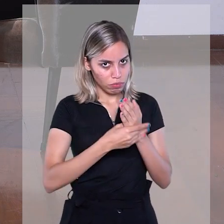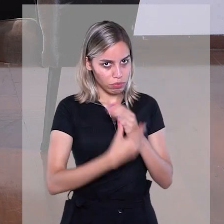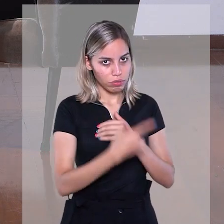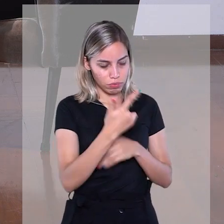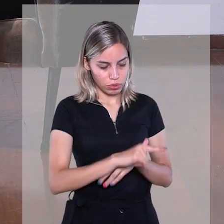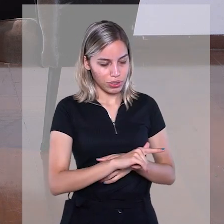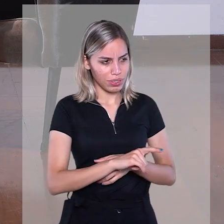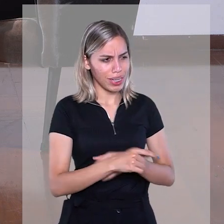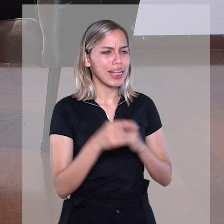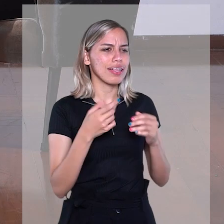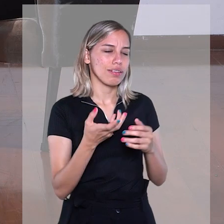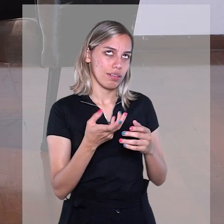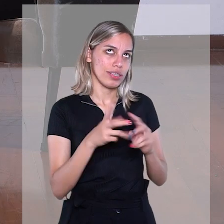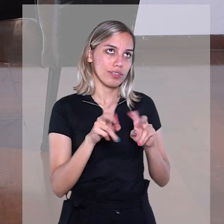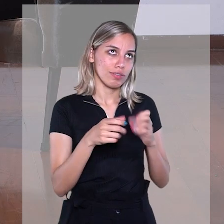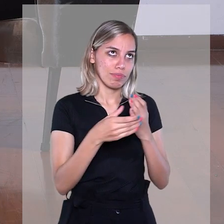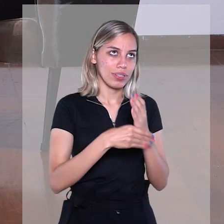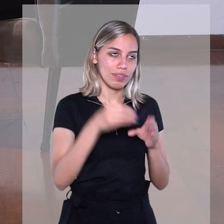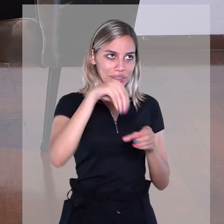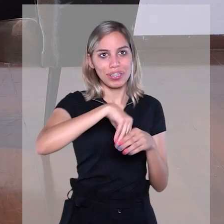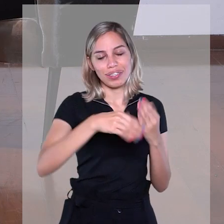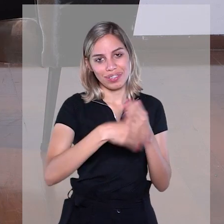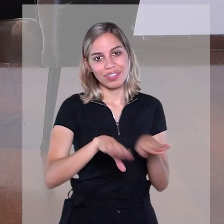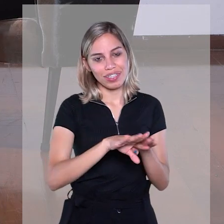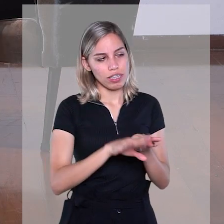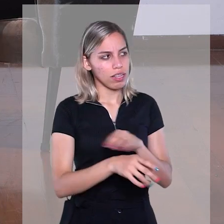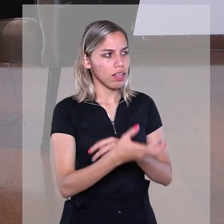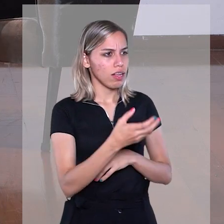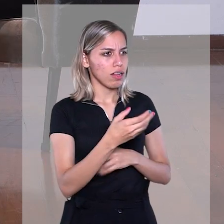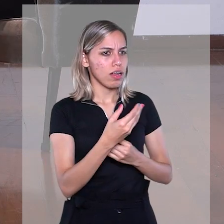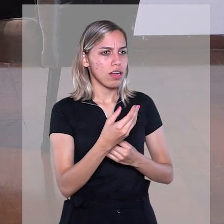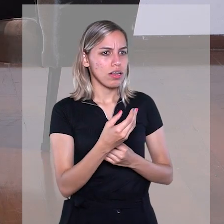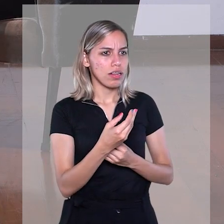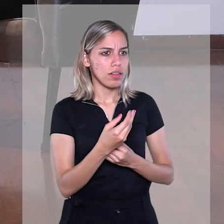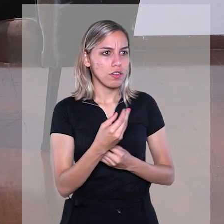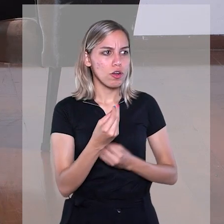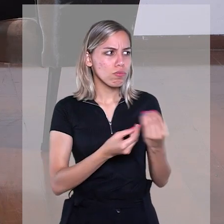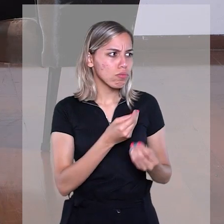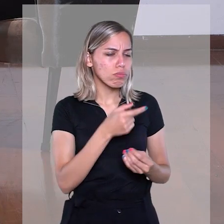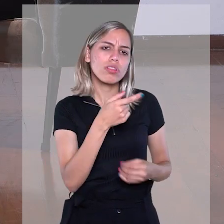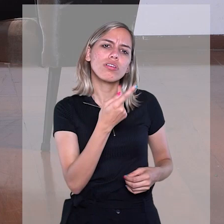livro, como é que você vê, é uma pergunta que eu até te fiz lá e eu vou repetir,